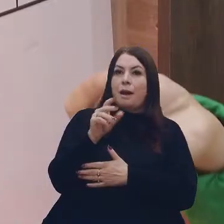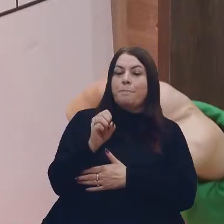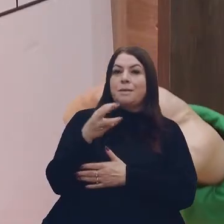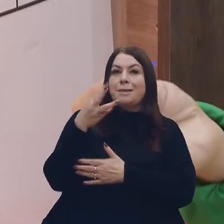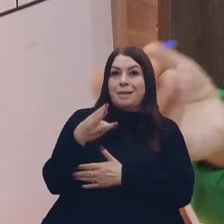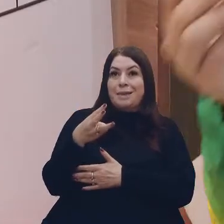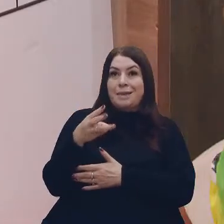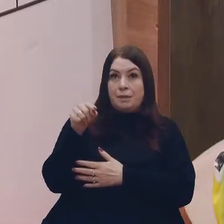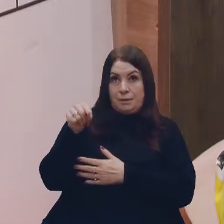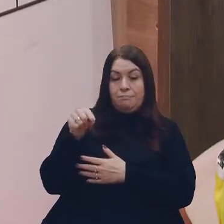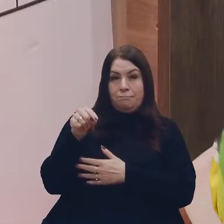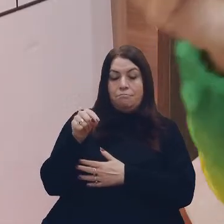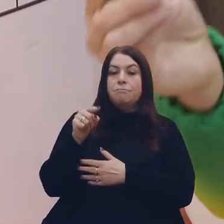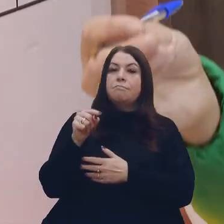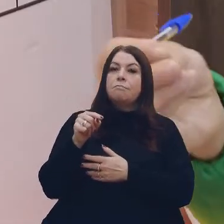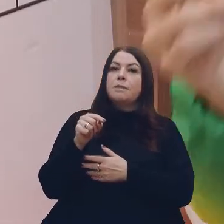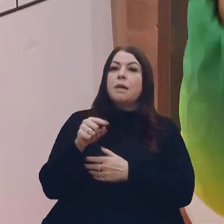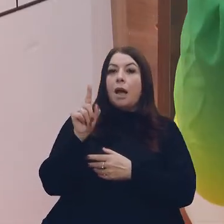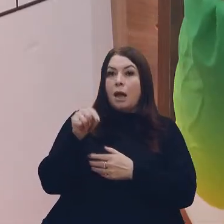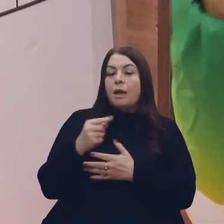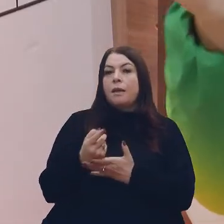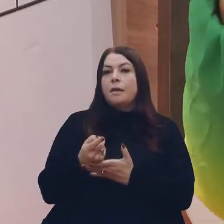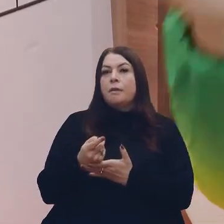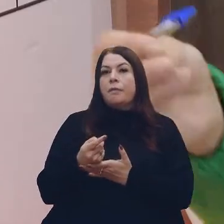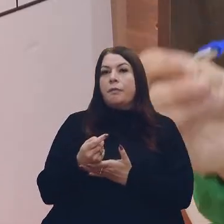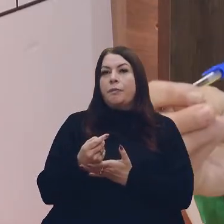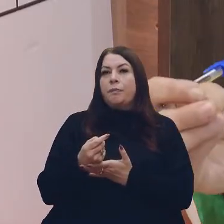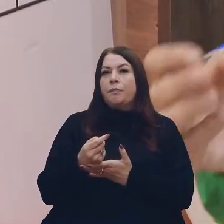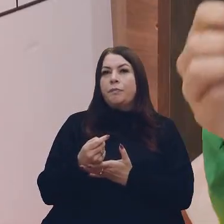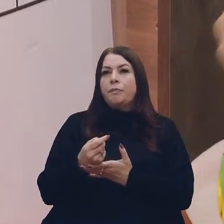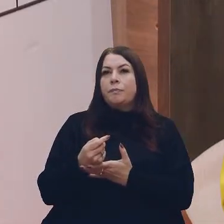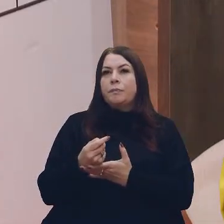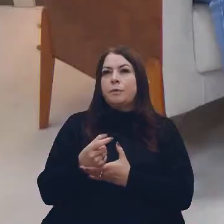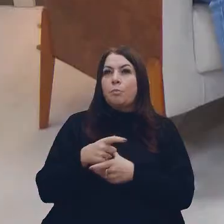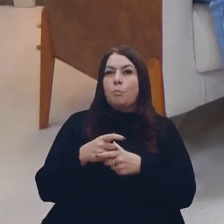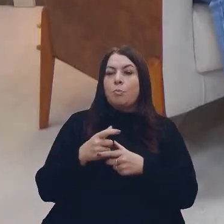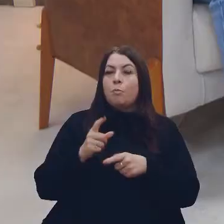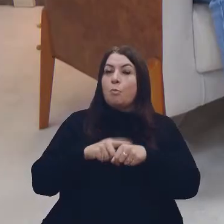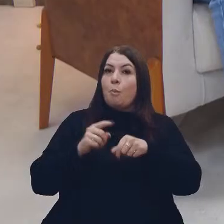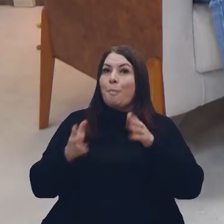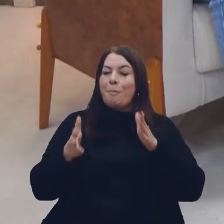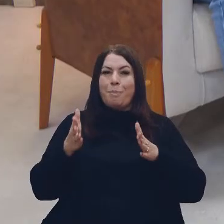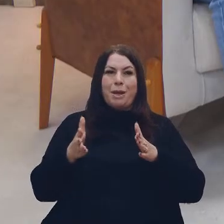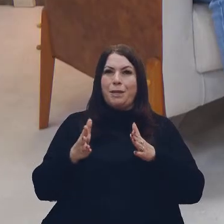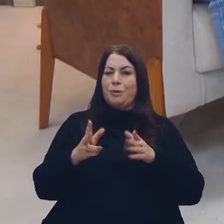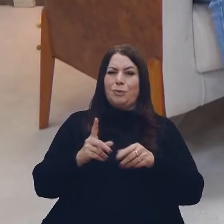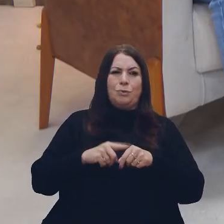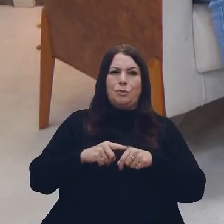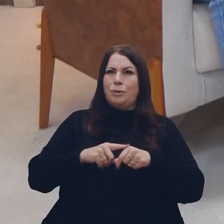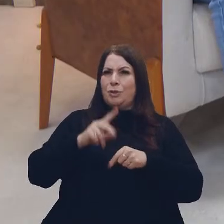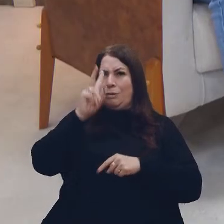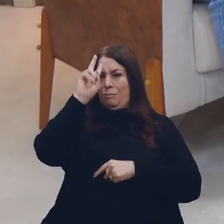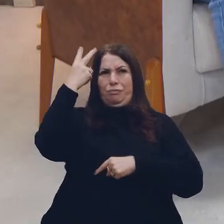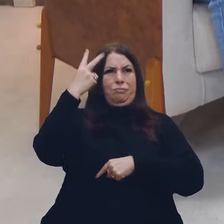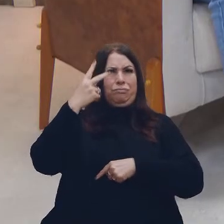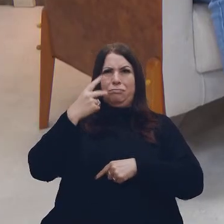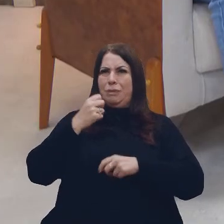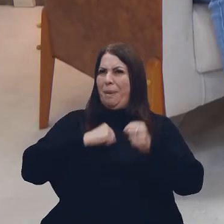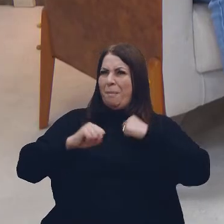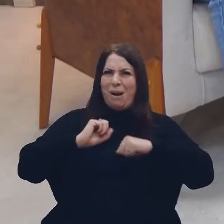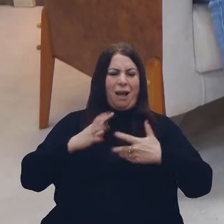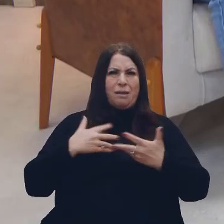A versão 3 é justamente para momentos de crise, né? Momentos extremos. Esses centros